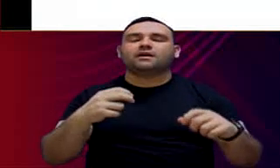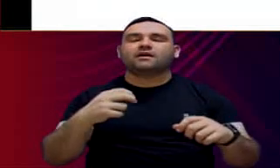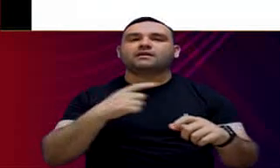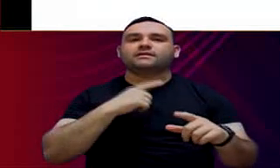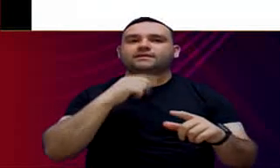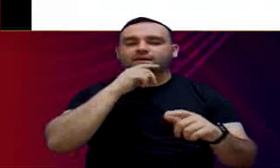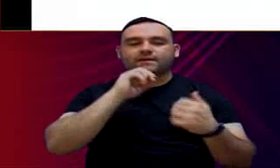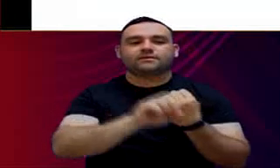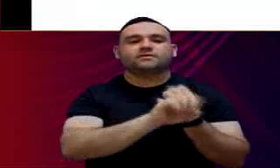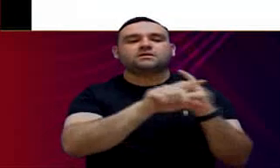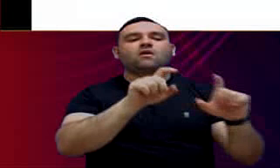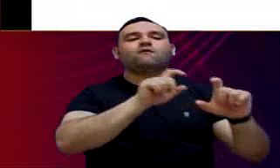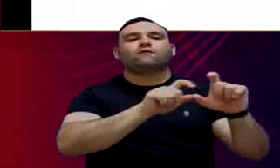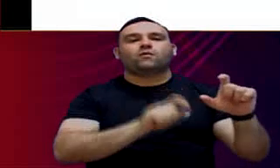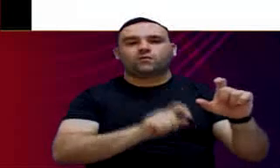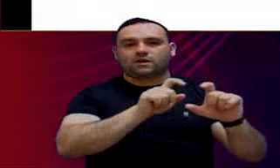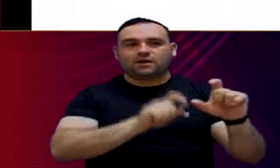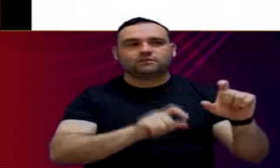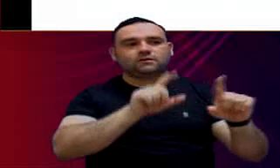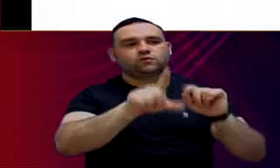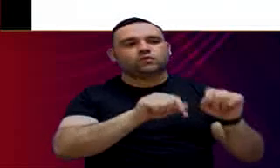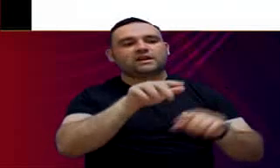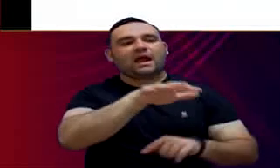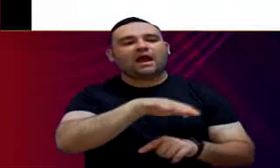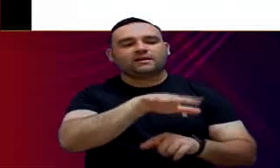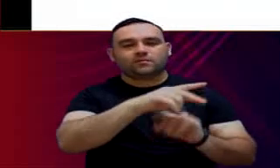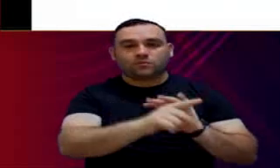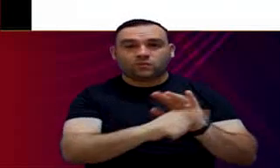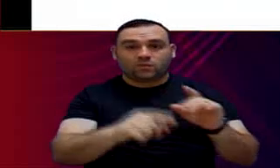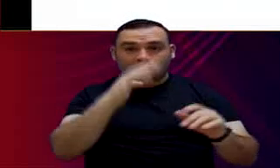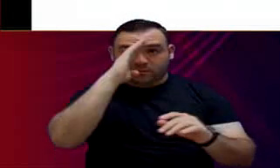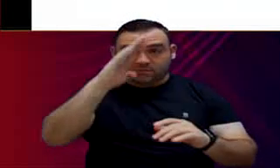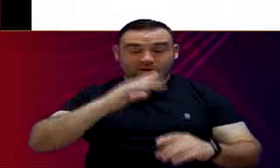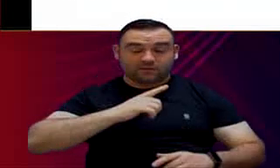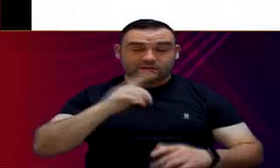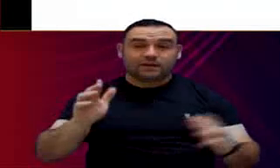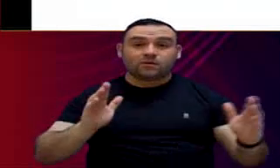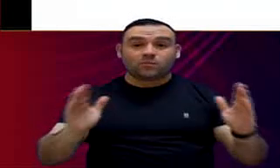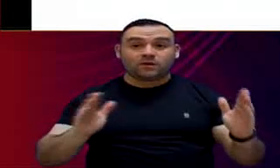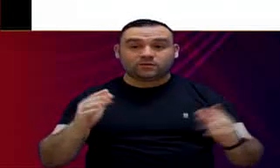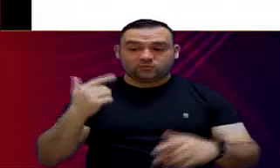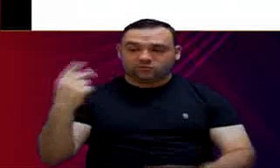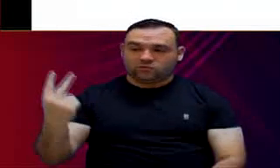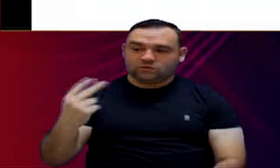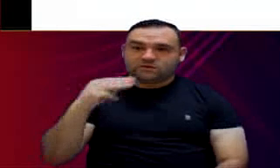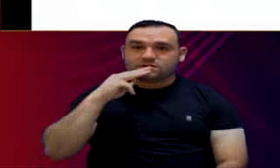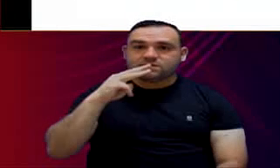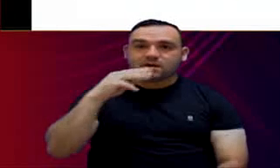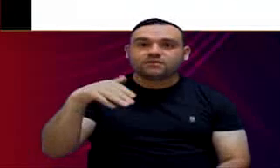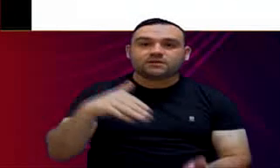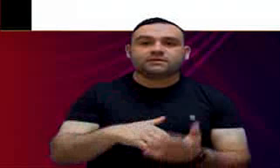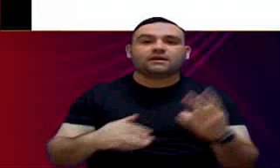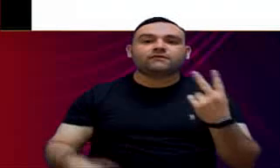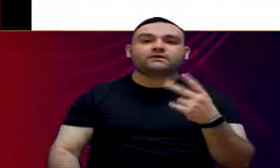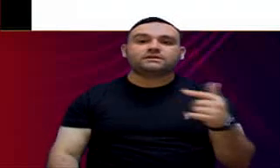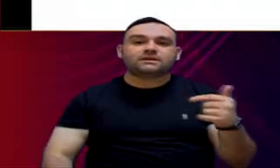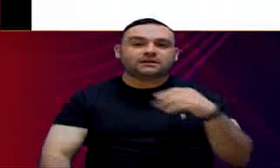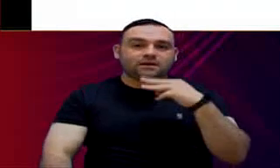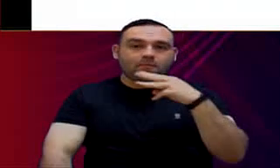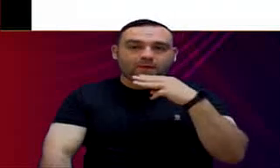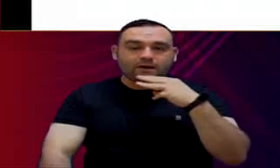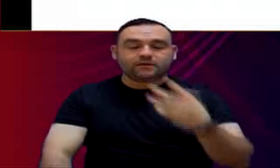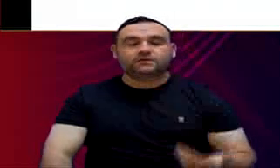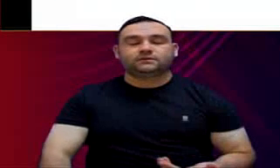a um formulário para indicar as áreas a ser priorizadas durante o período de 2 de Março a 27 de março